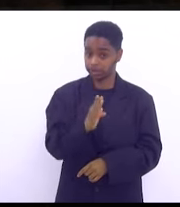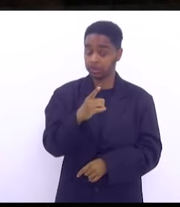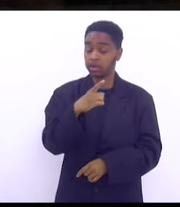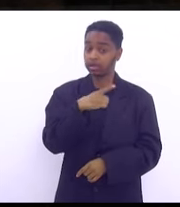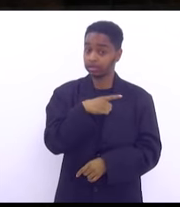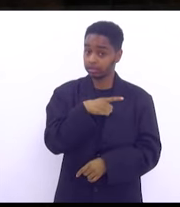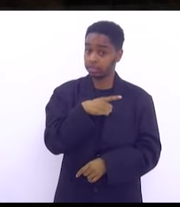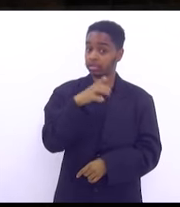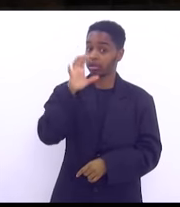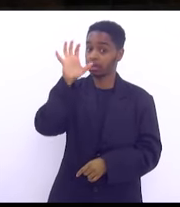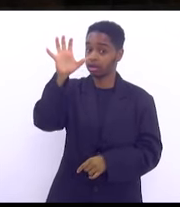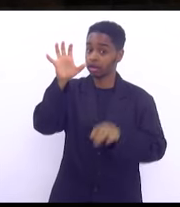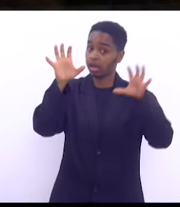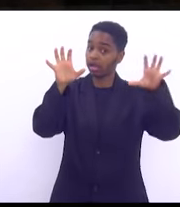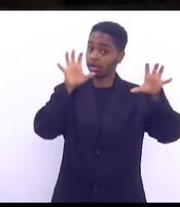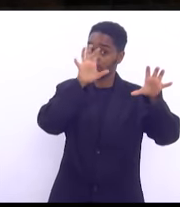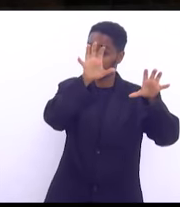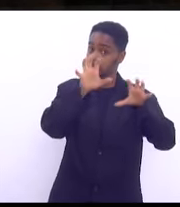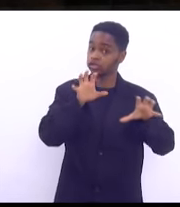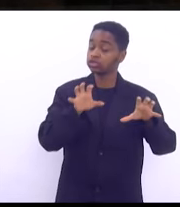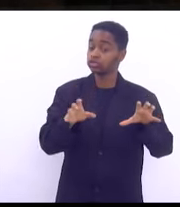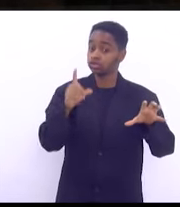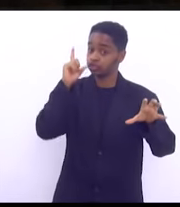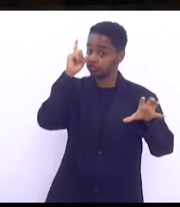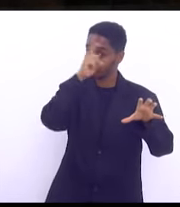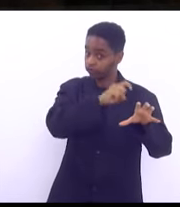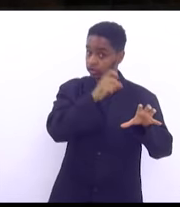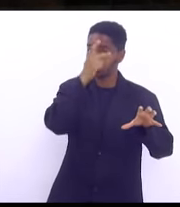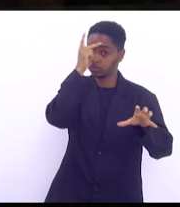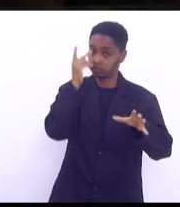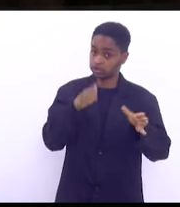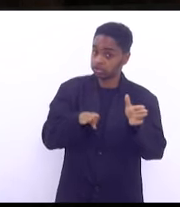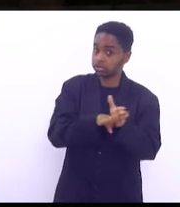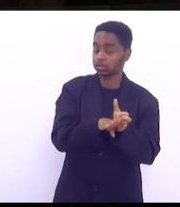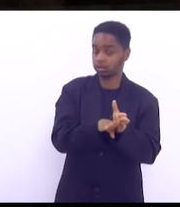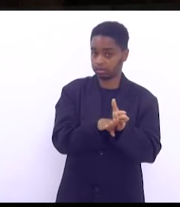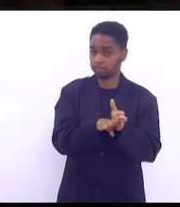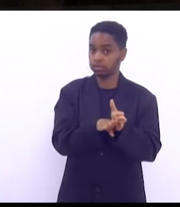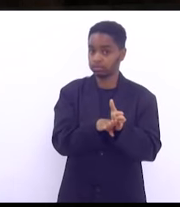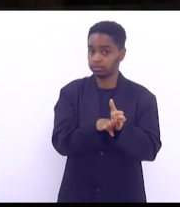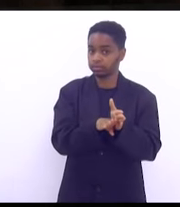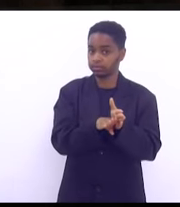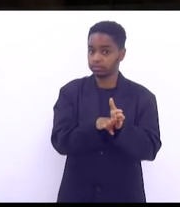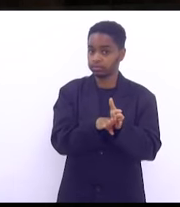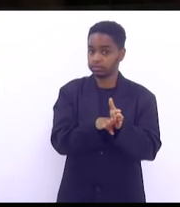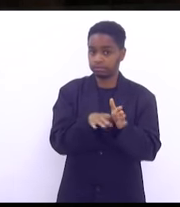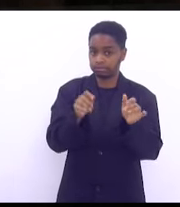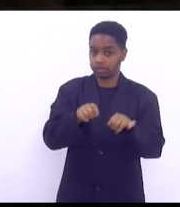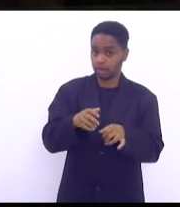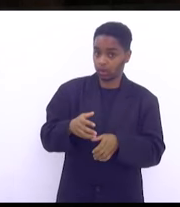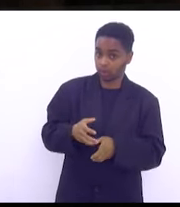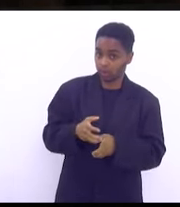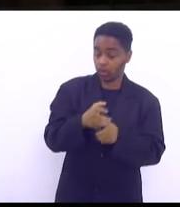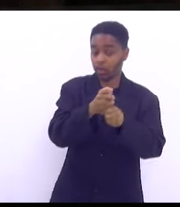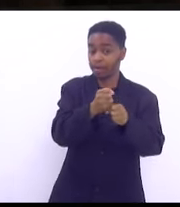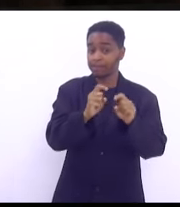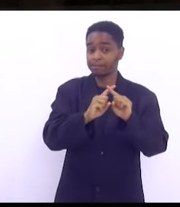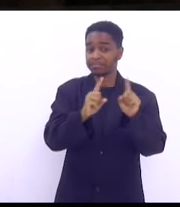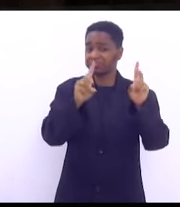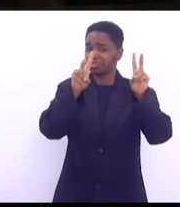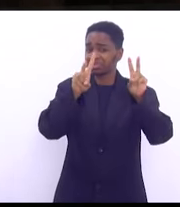regiões de muito difícil acesso no processo de apuração. Mas esse não é um